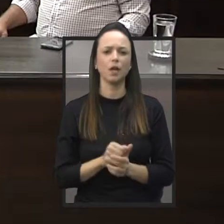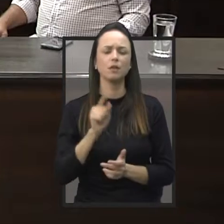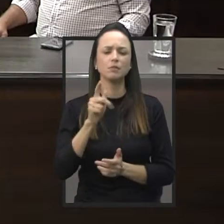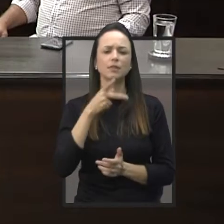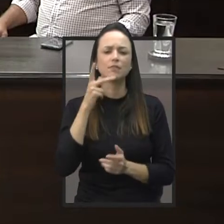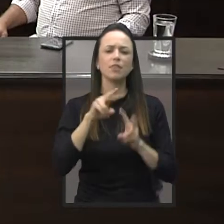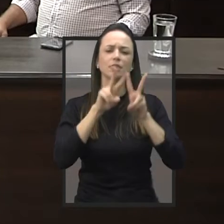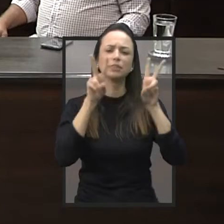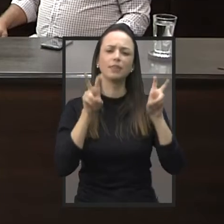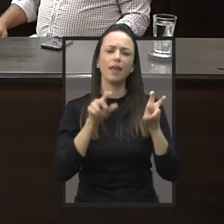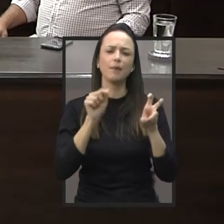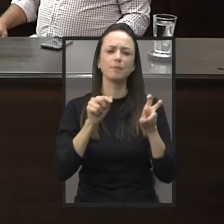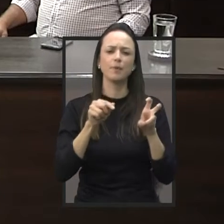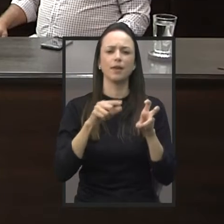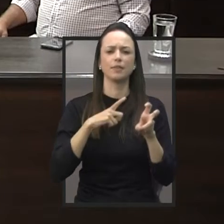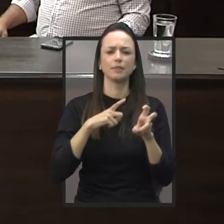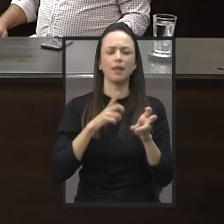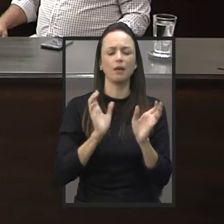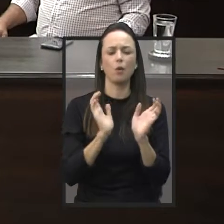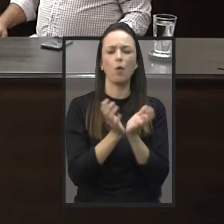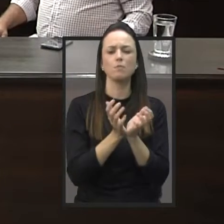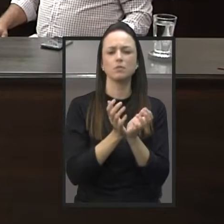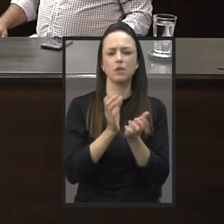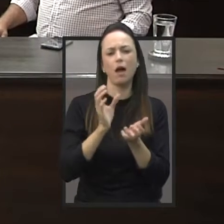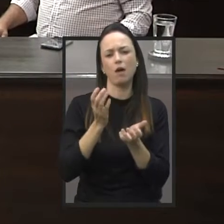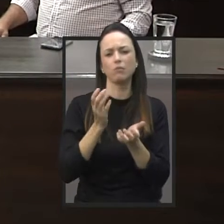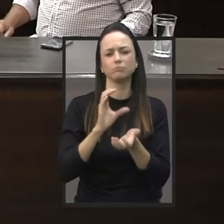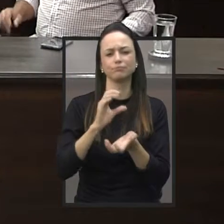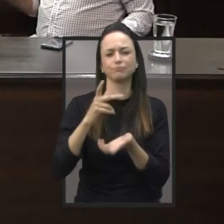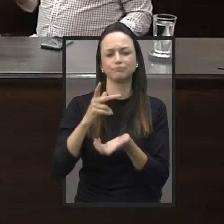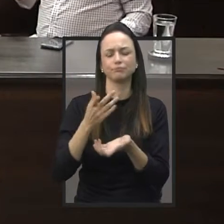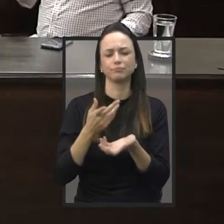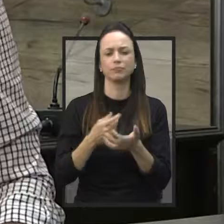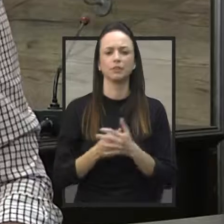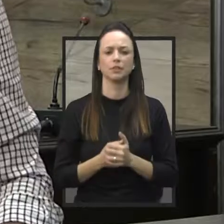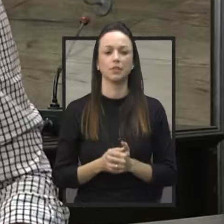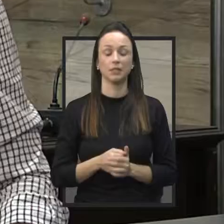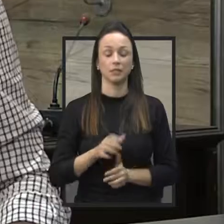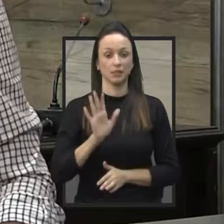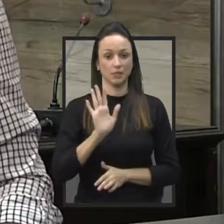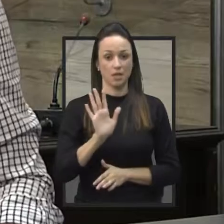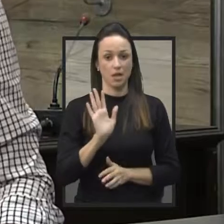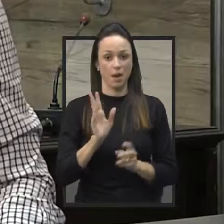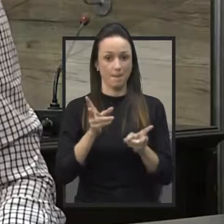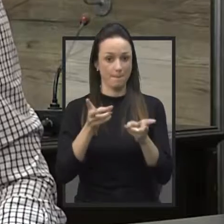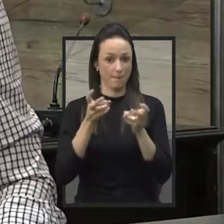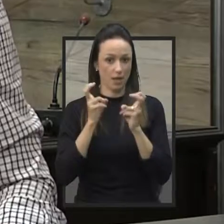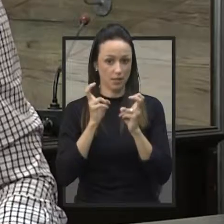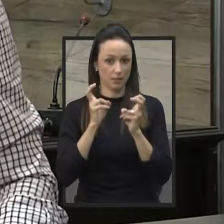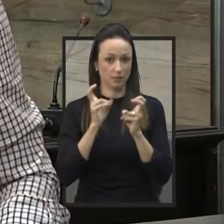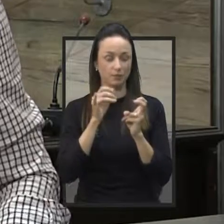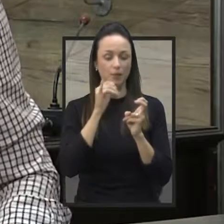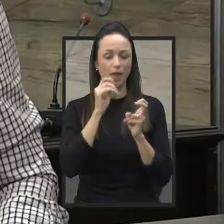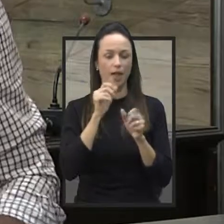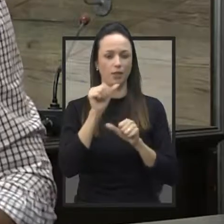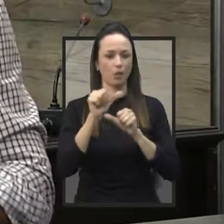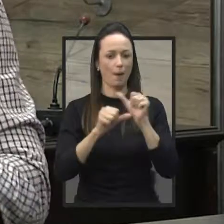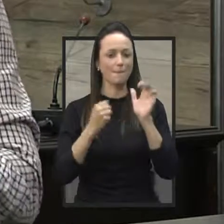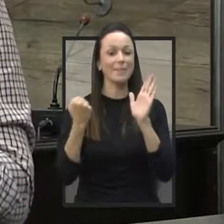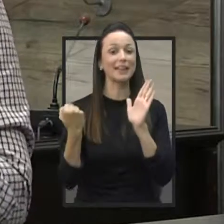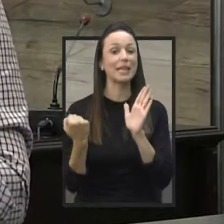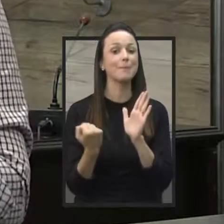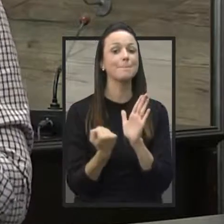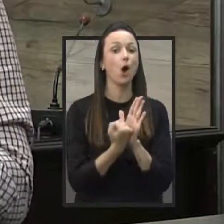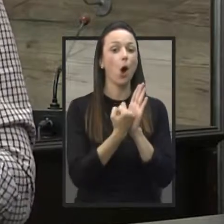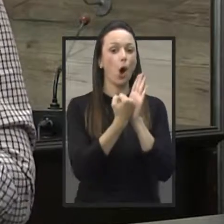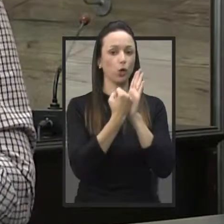que está tramitando nas comissões permanentes aqui da Casa? Sim. Percebe bem, quanto a se transformar em patrimônio cultural, eu